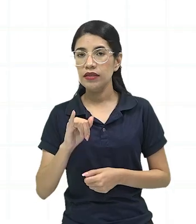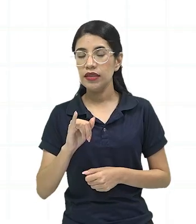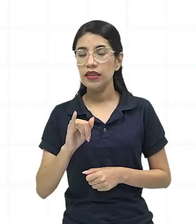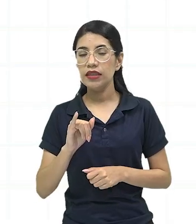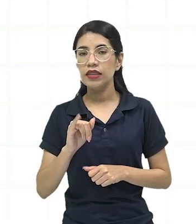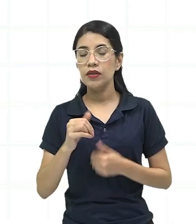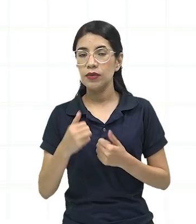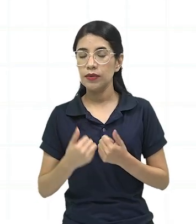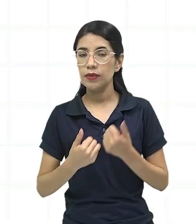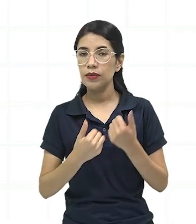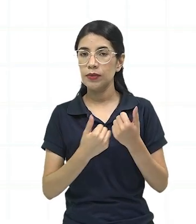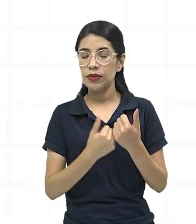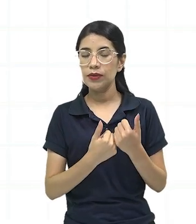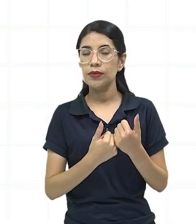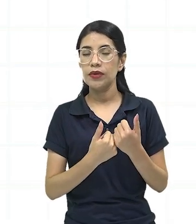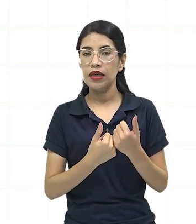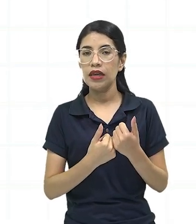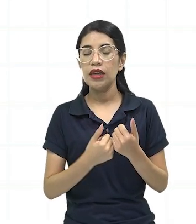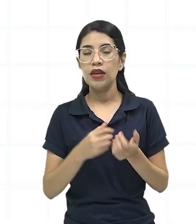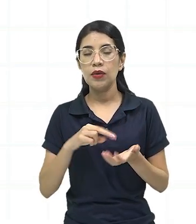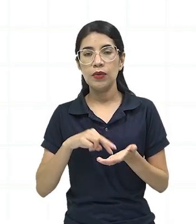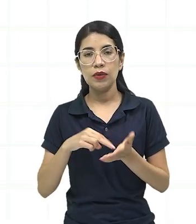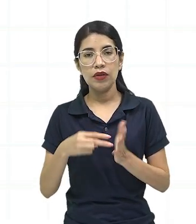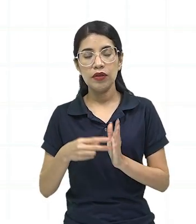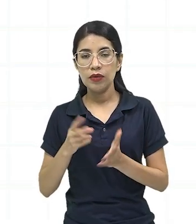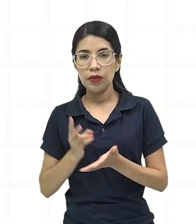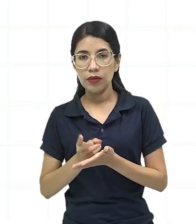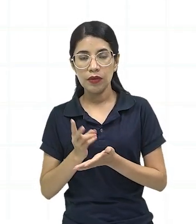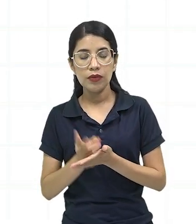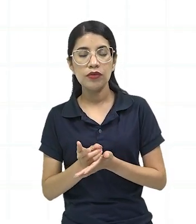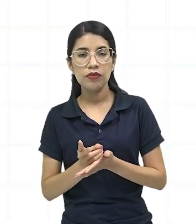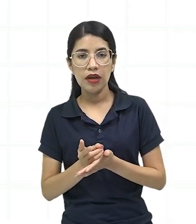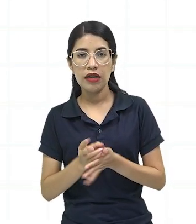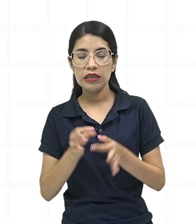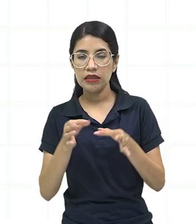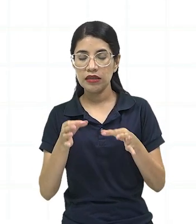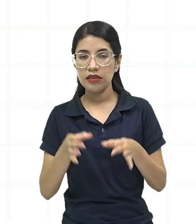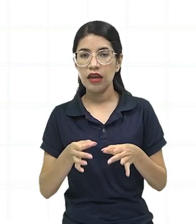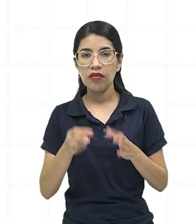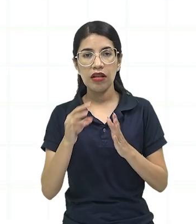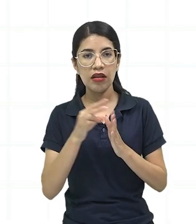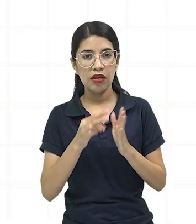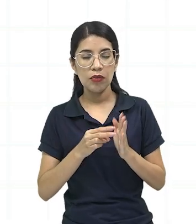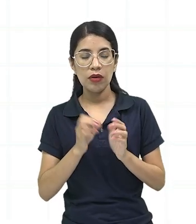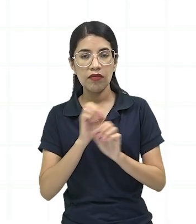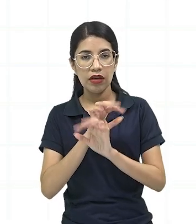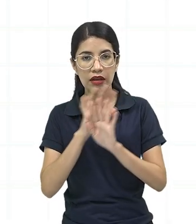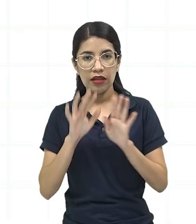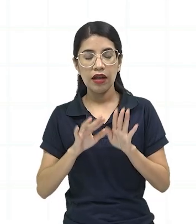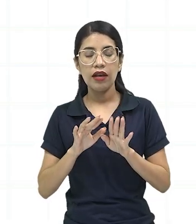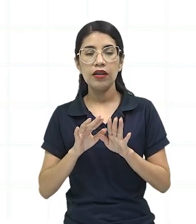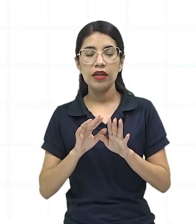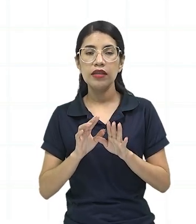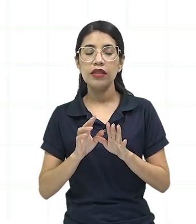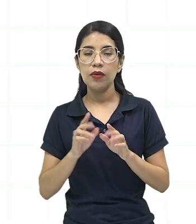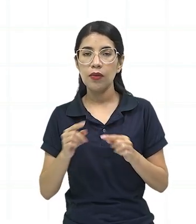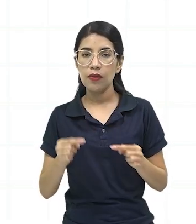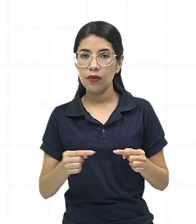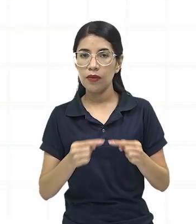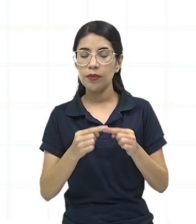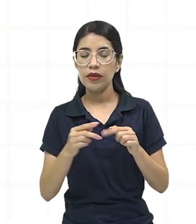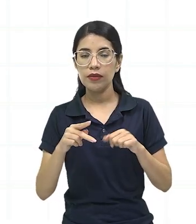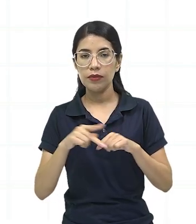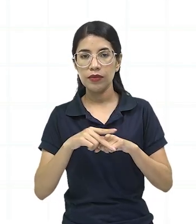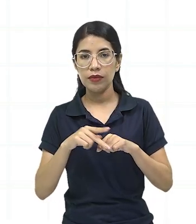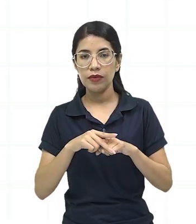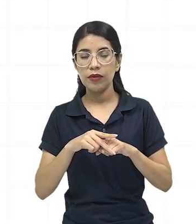troca e manter o sentido, tá tudo certinho ali na nossa leitura, eu posso realmente dizer assim, opa, é um pronome